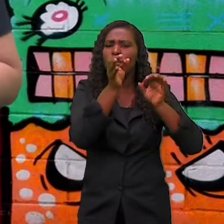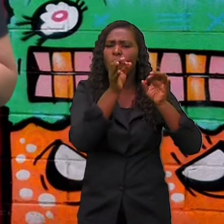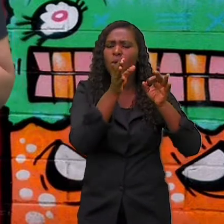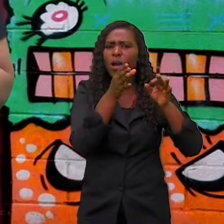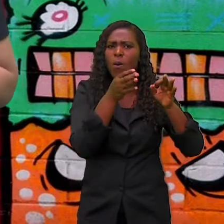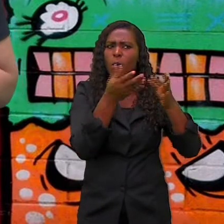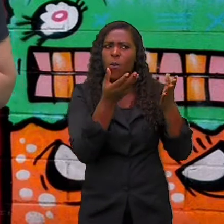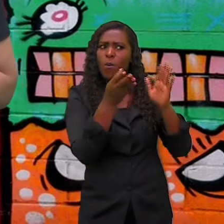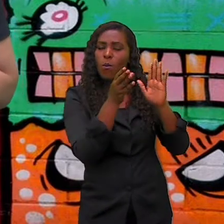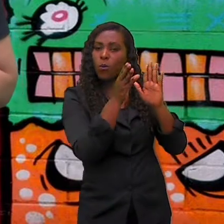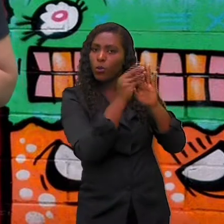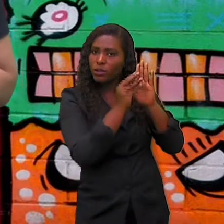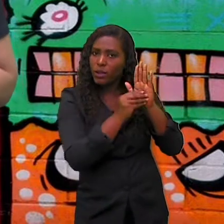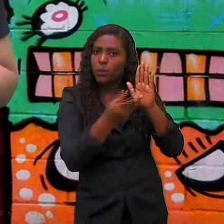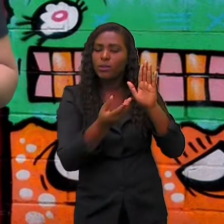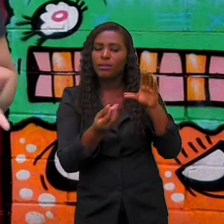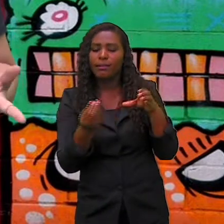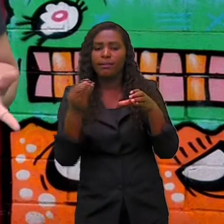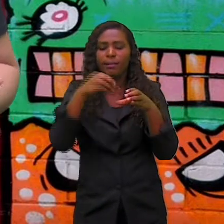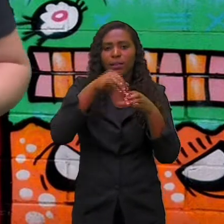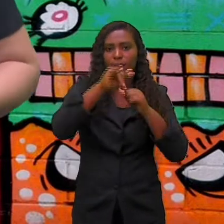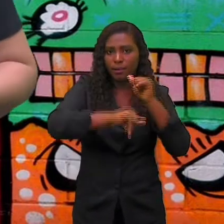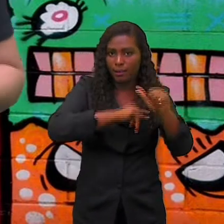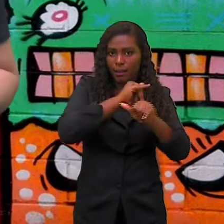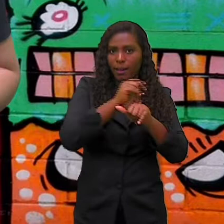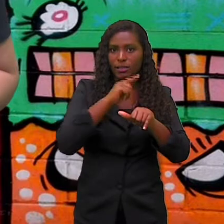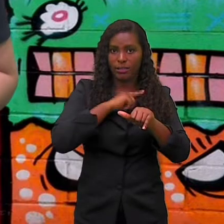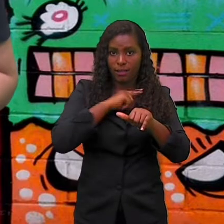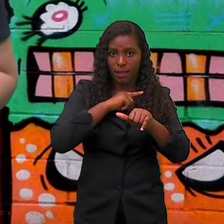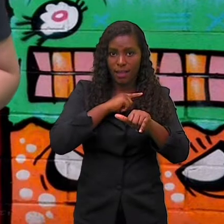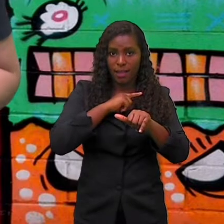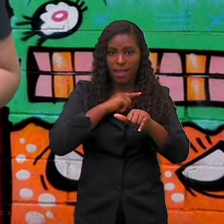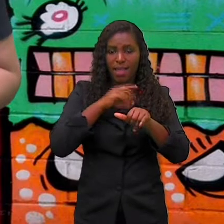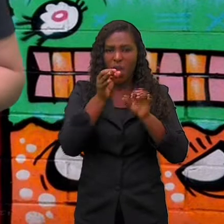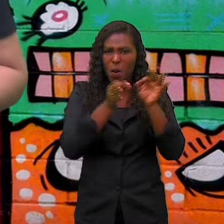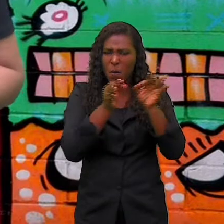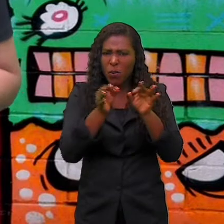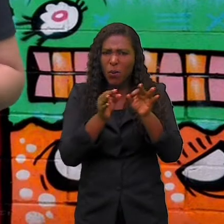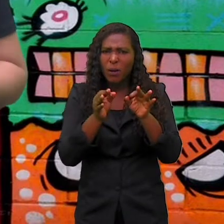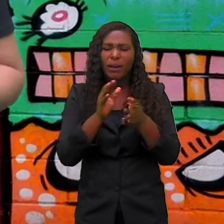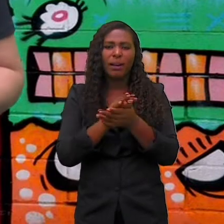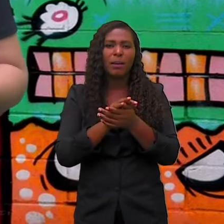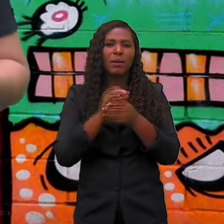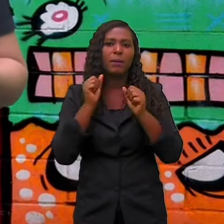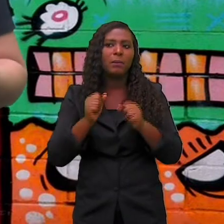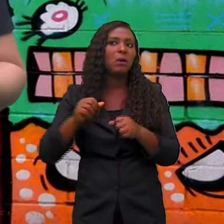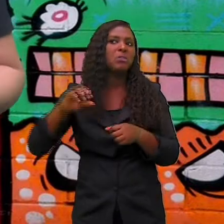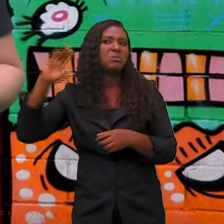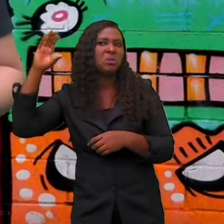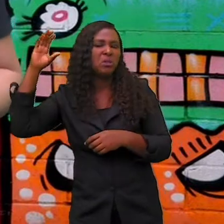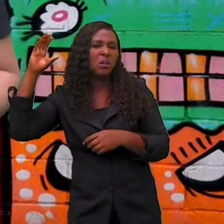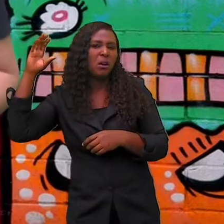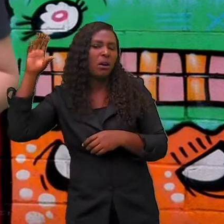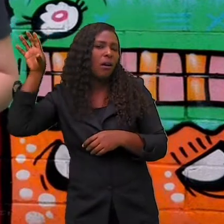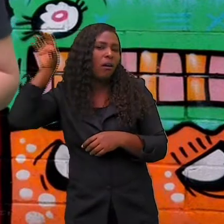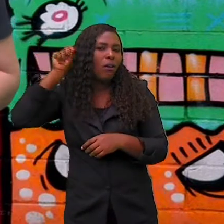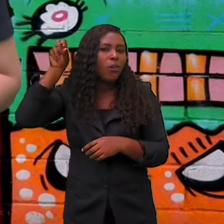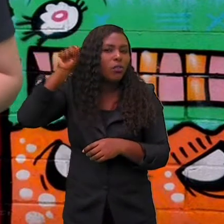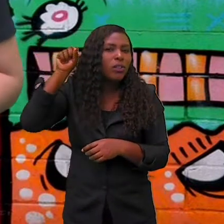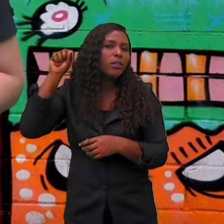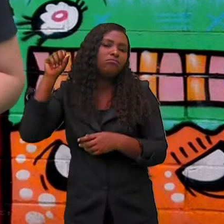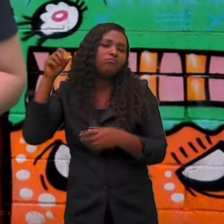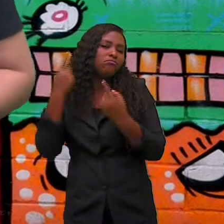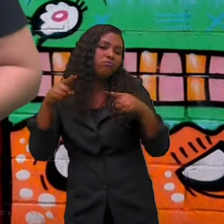meio do celular ou do computador. É novo, é um gênero textual novo. E por isso dizemos que os gêneros textuais, eles